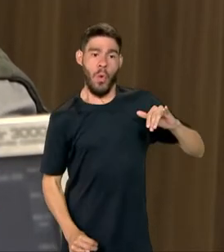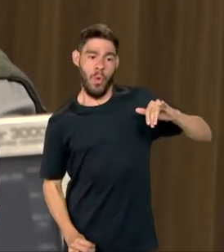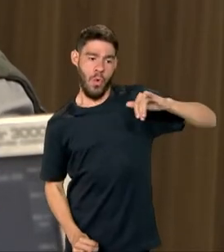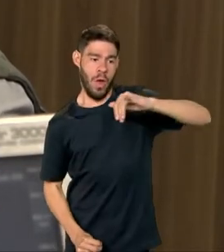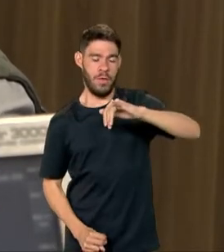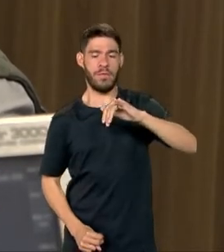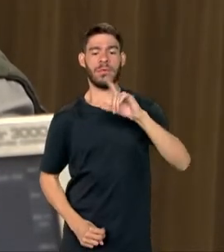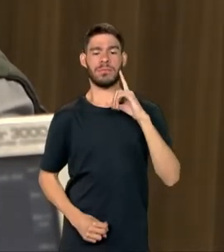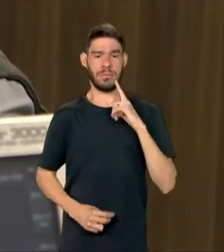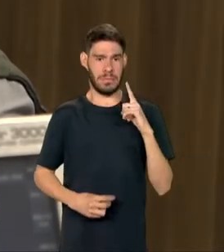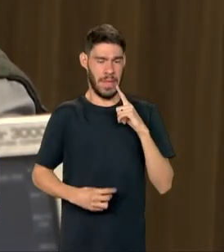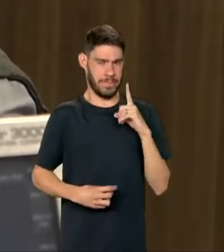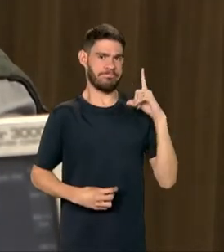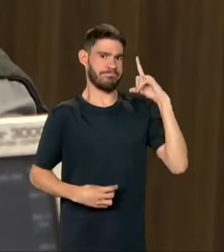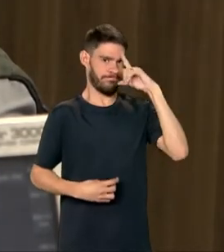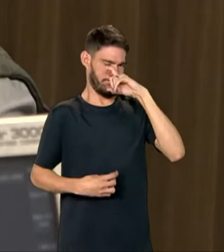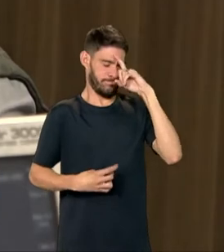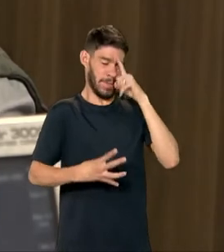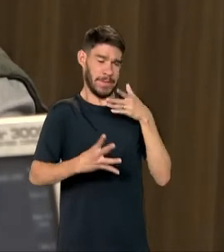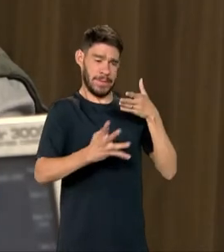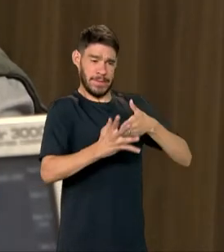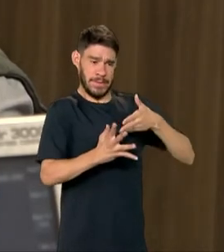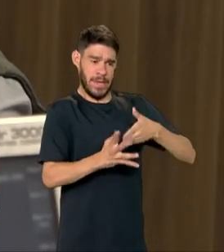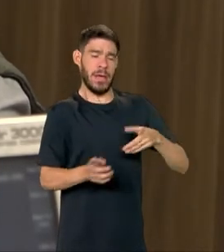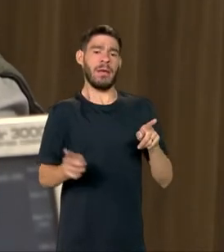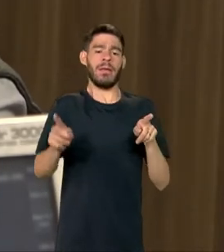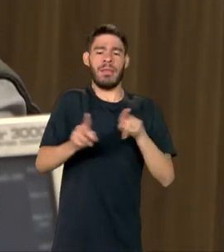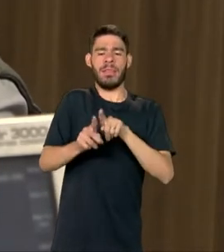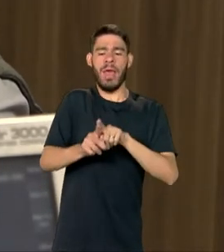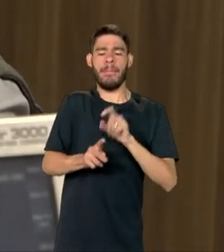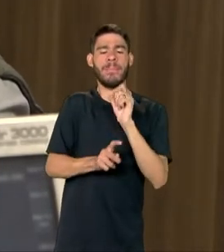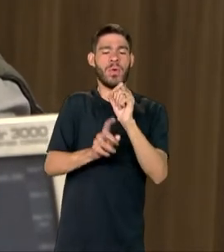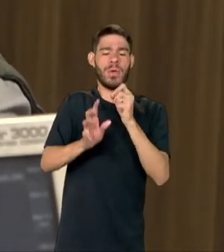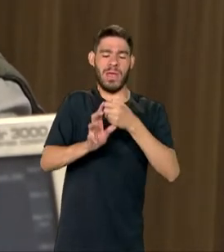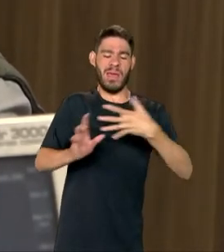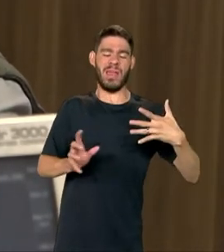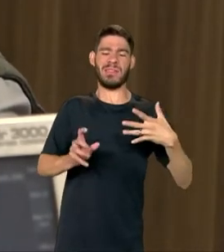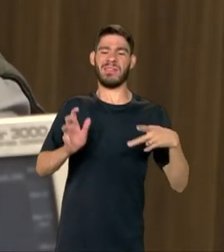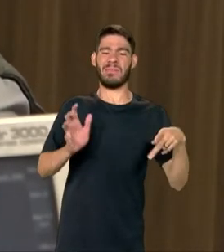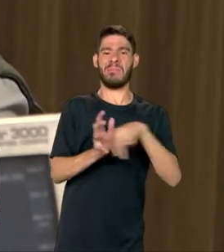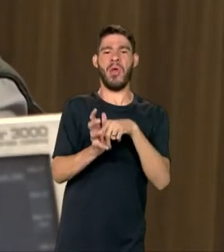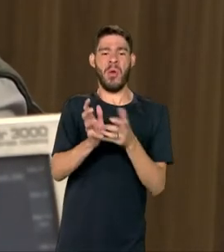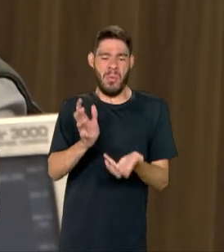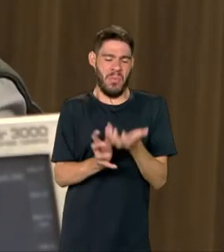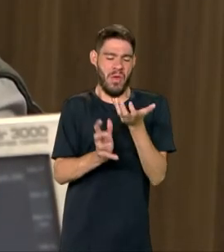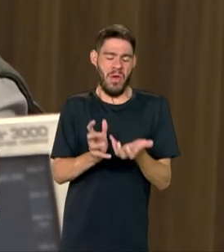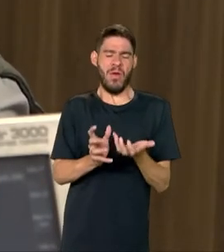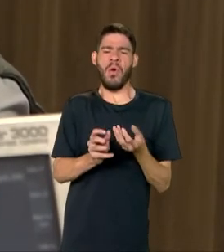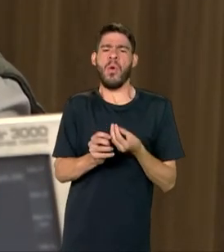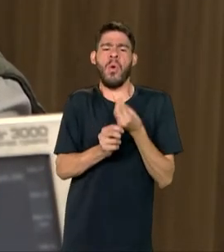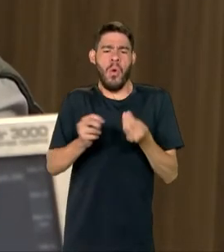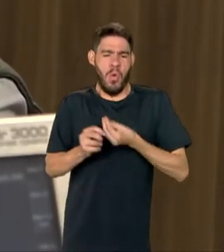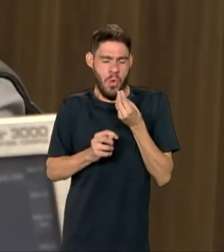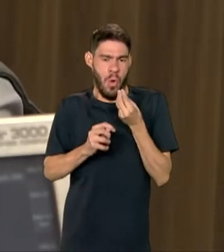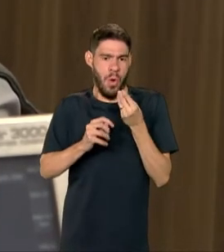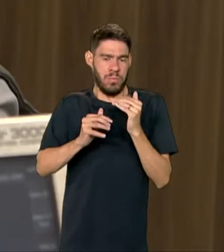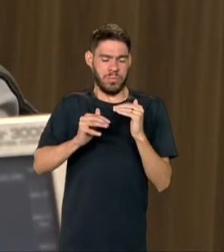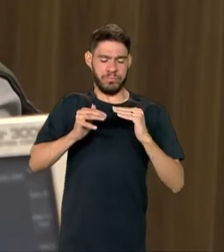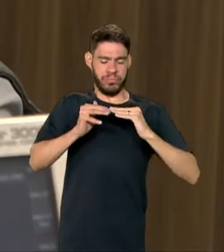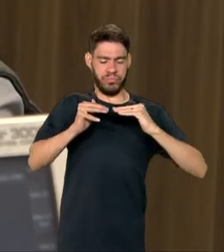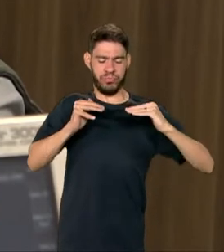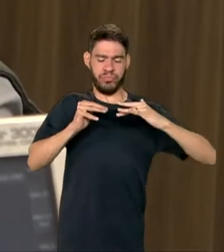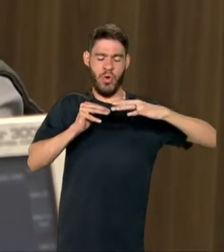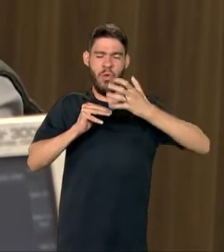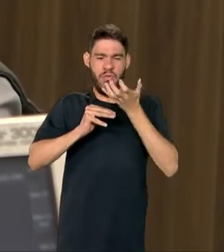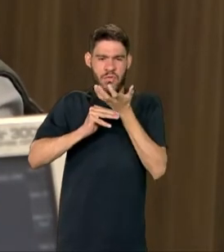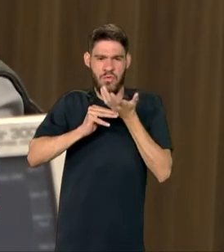cria naturalmente uma dificuldade, mas é também por causa da característica do fogo. Ele acontece tanto na parte superficial, né, que é